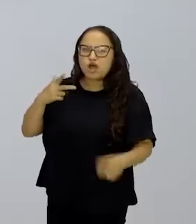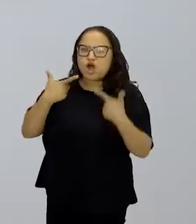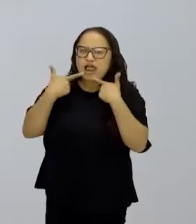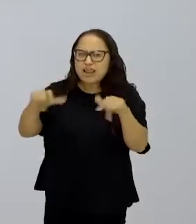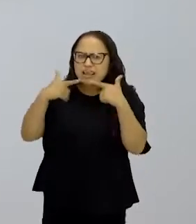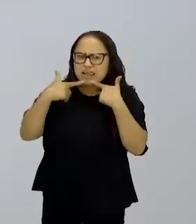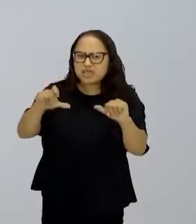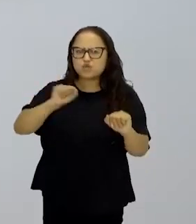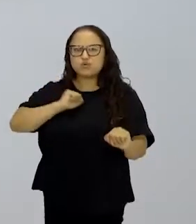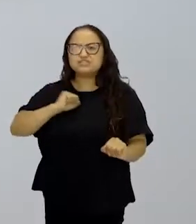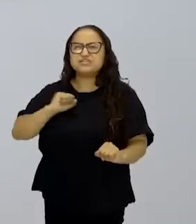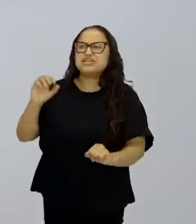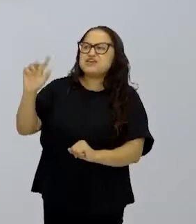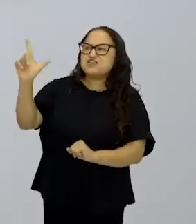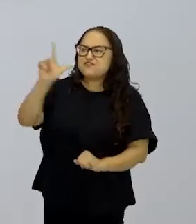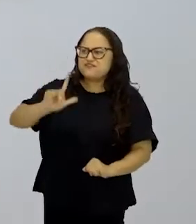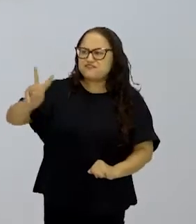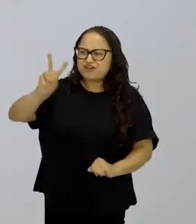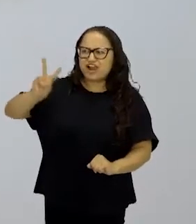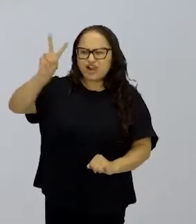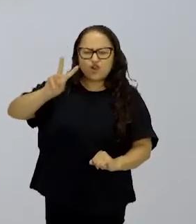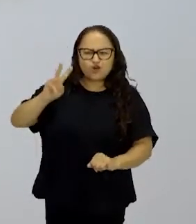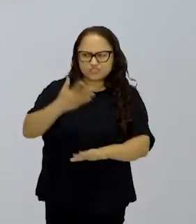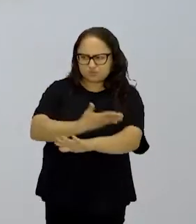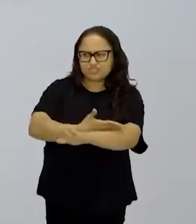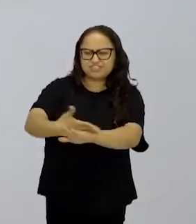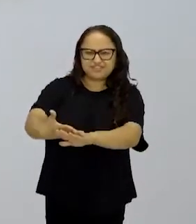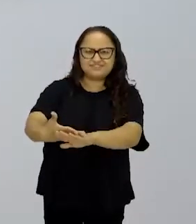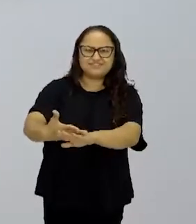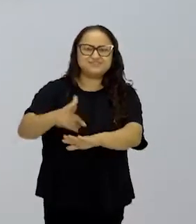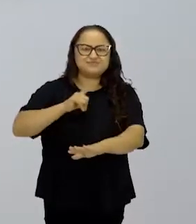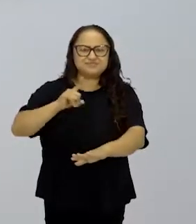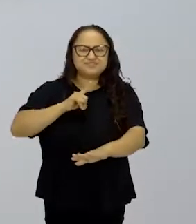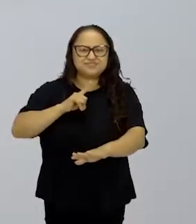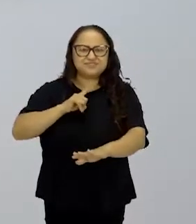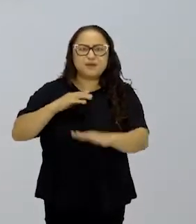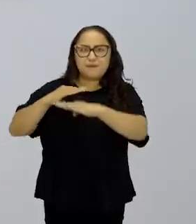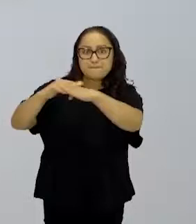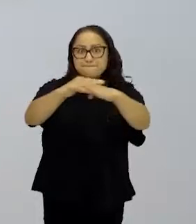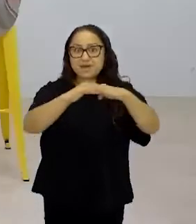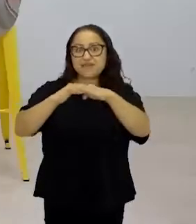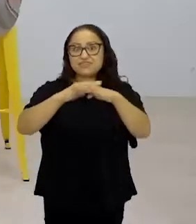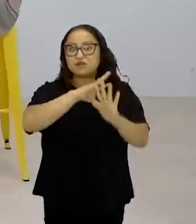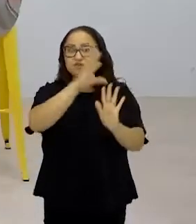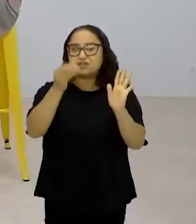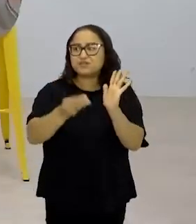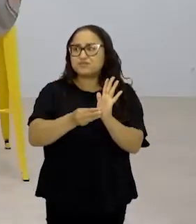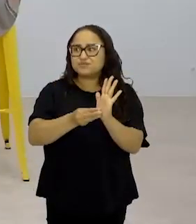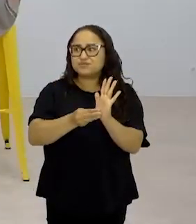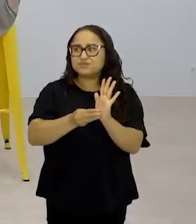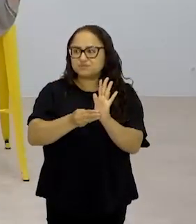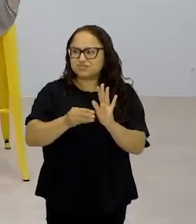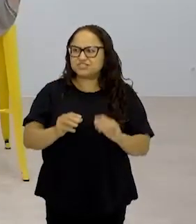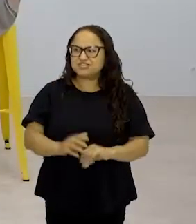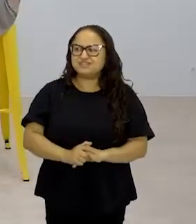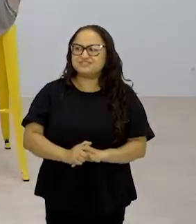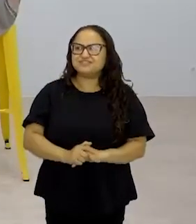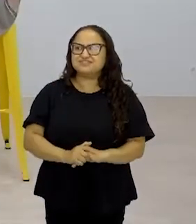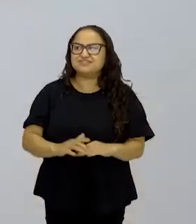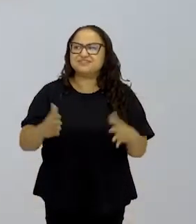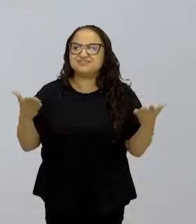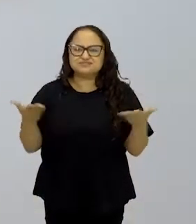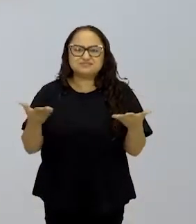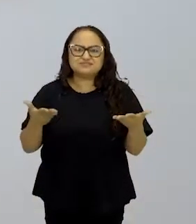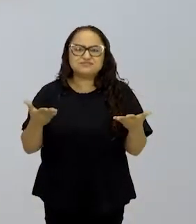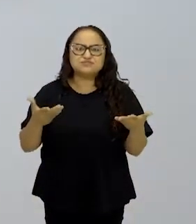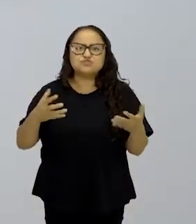existem valores, costumes, hábitos e, principalmente, padrão para tudo. Padrão da forma que nós vamos falar, da forma